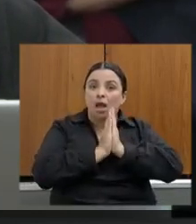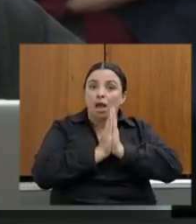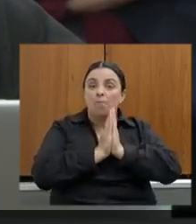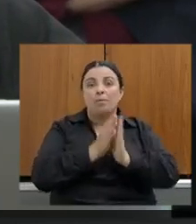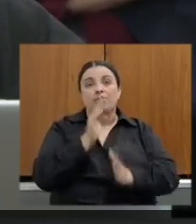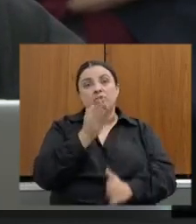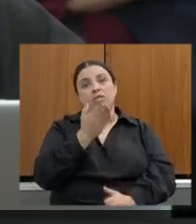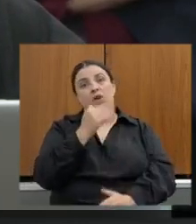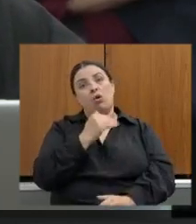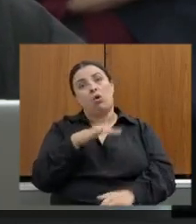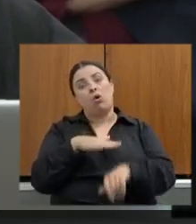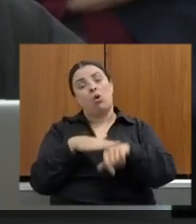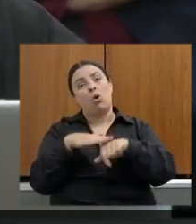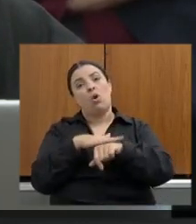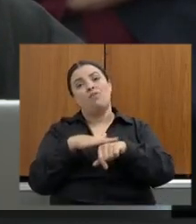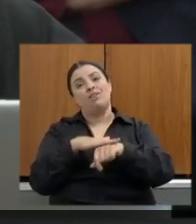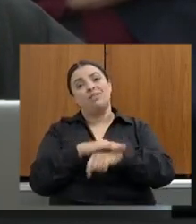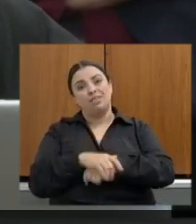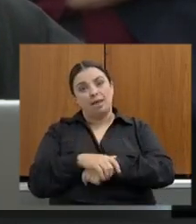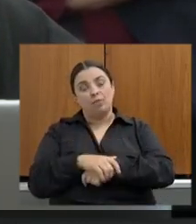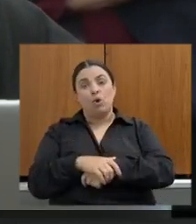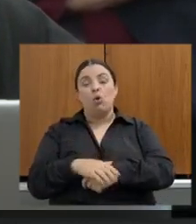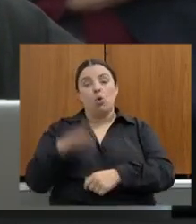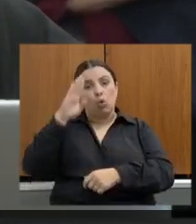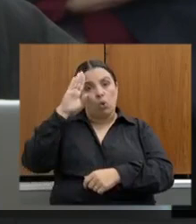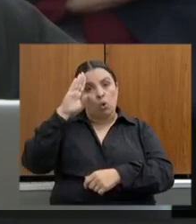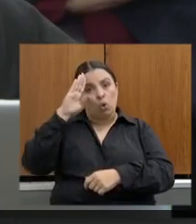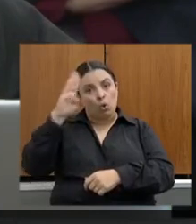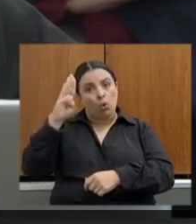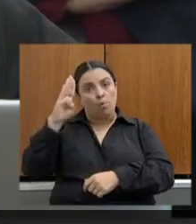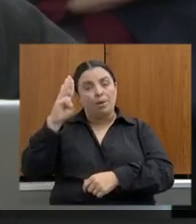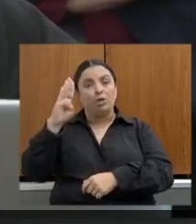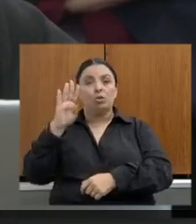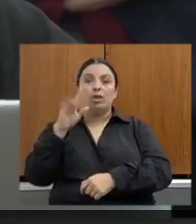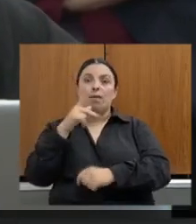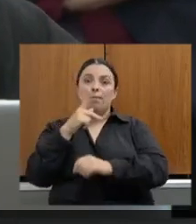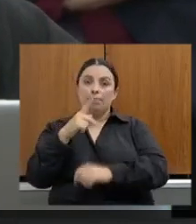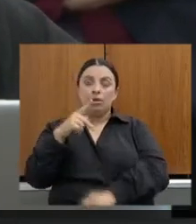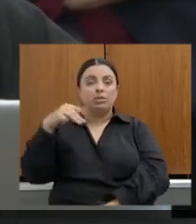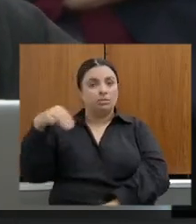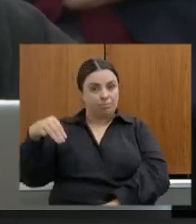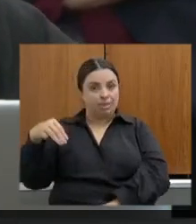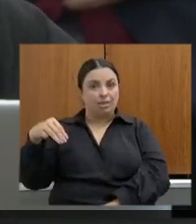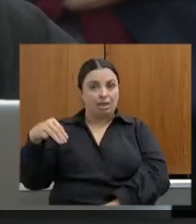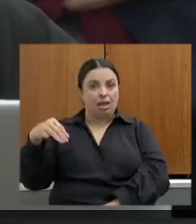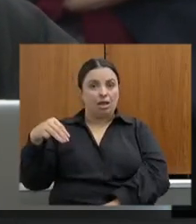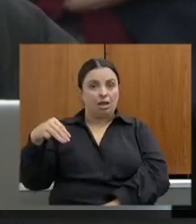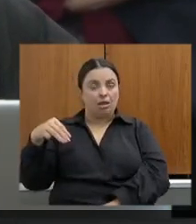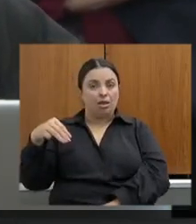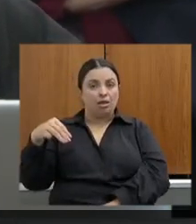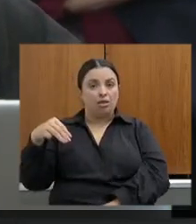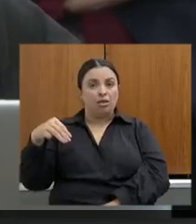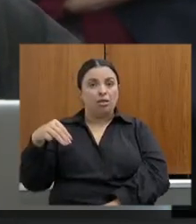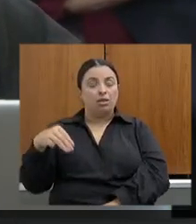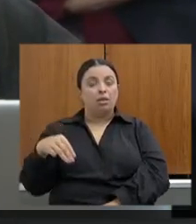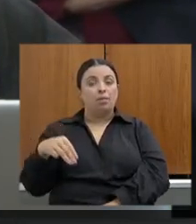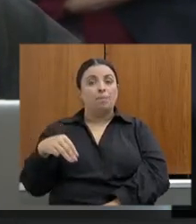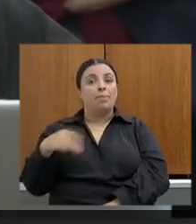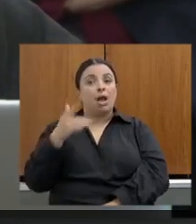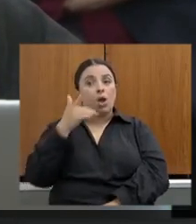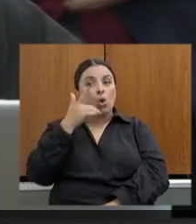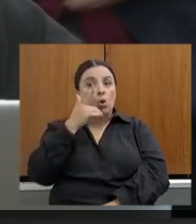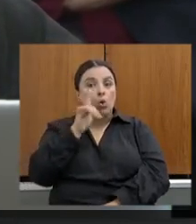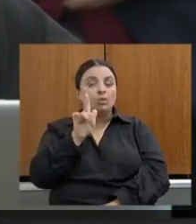fazendo com o Senhor conversar com o comando da polícia militar para E aí obviamente desenvolver é